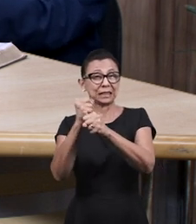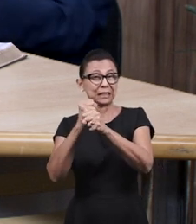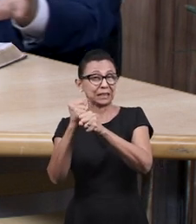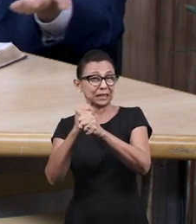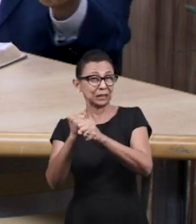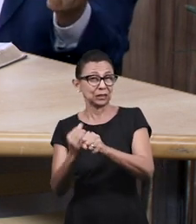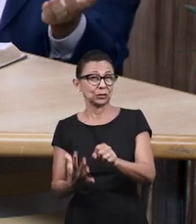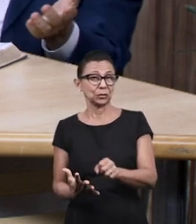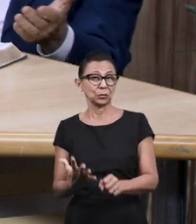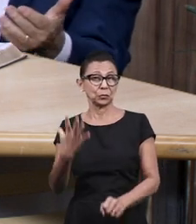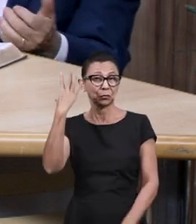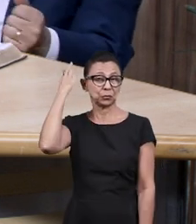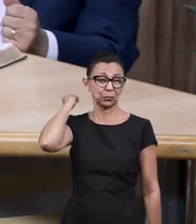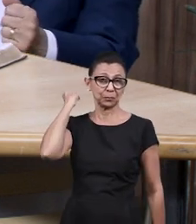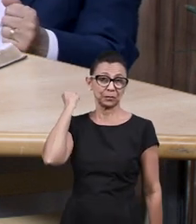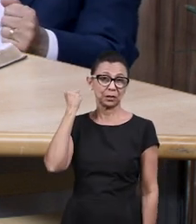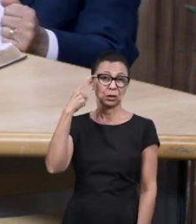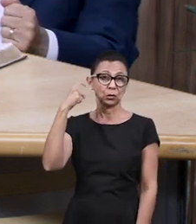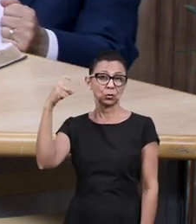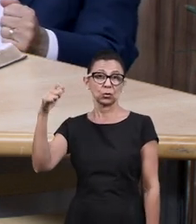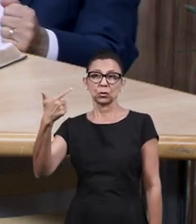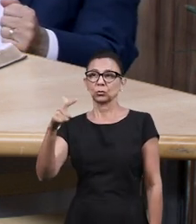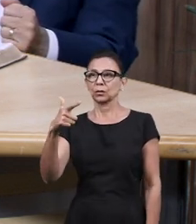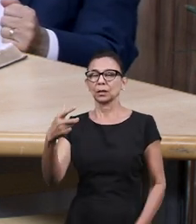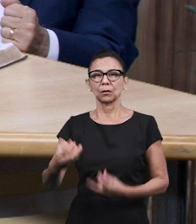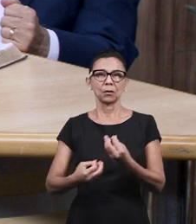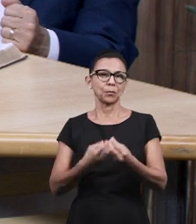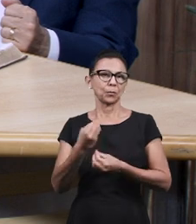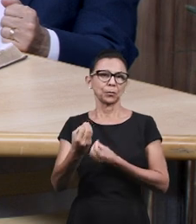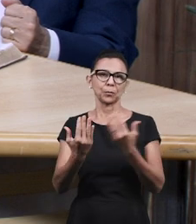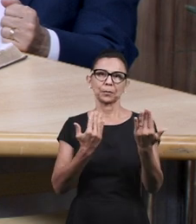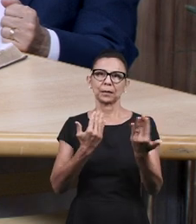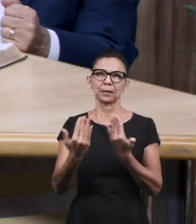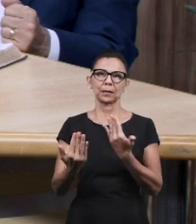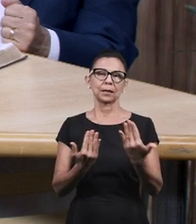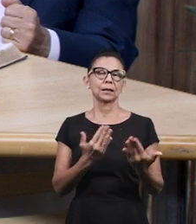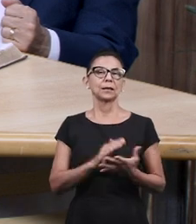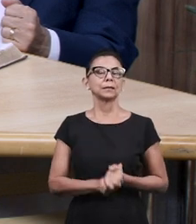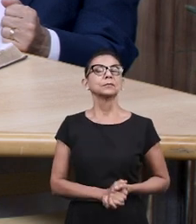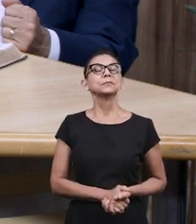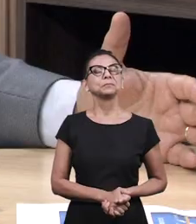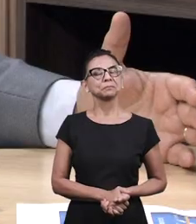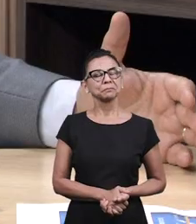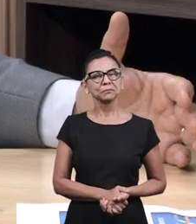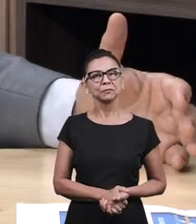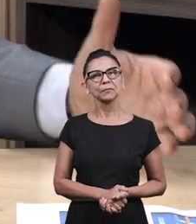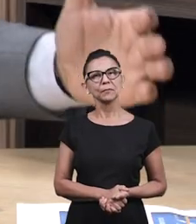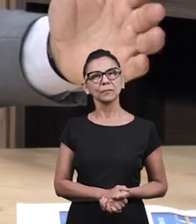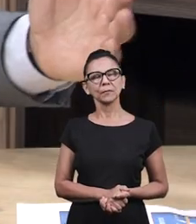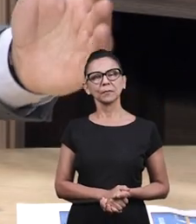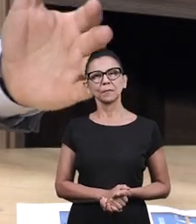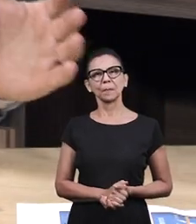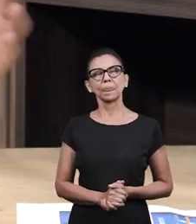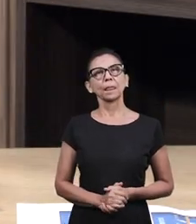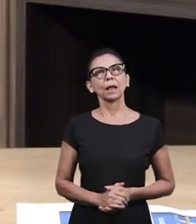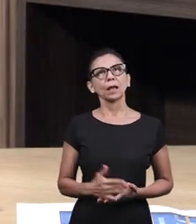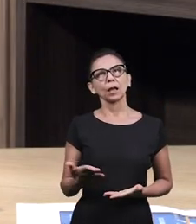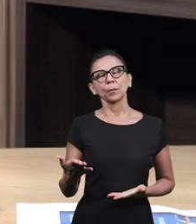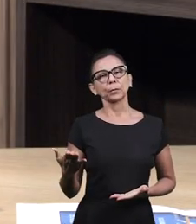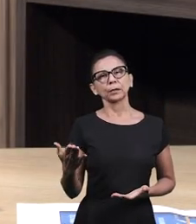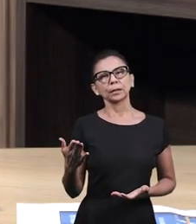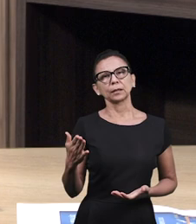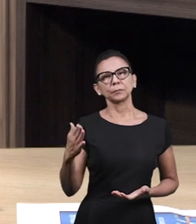fazer essa medida na velocidade do som. Do som. Quanto maior a dimensão, é o que você falou, né? A